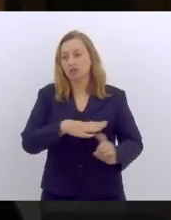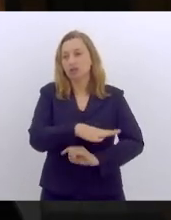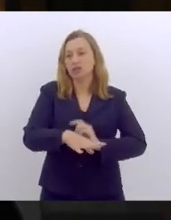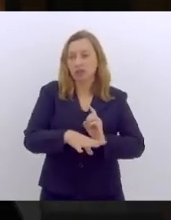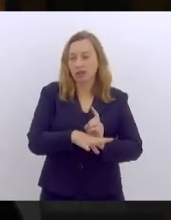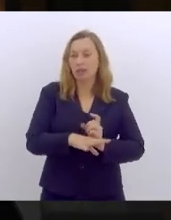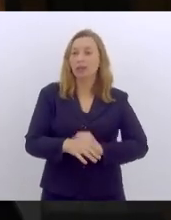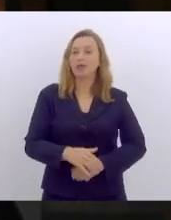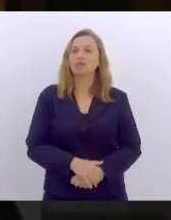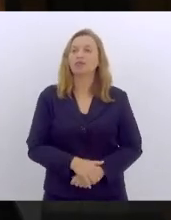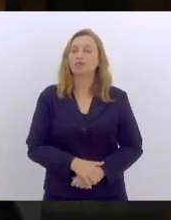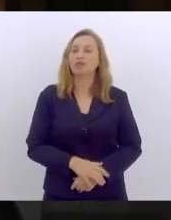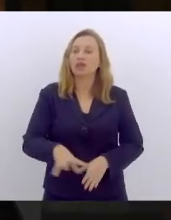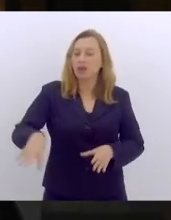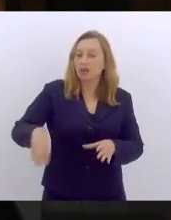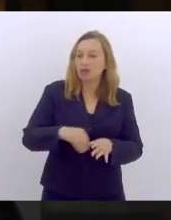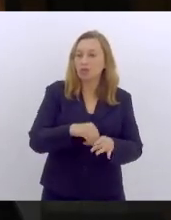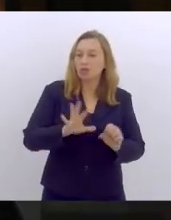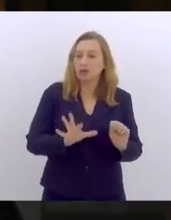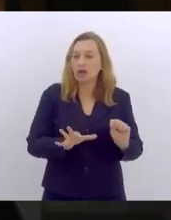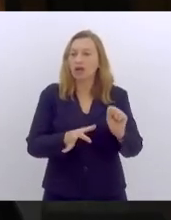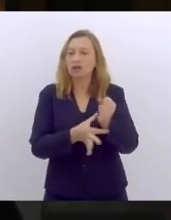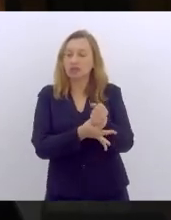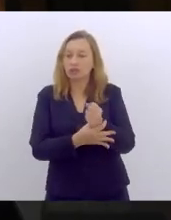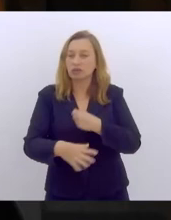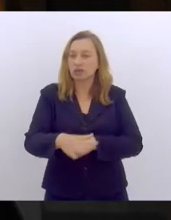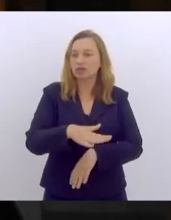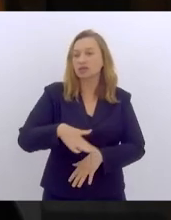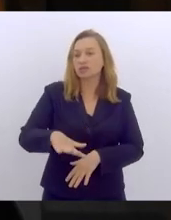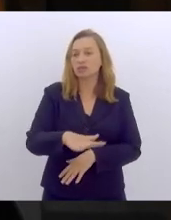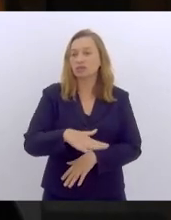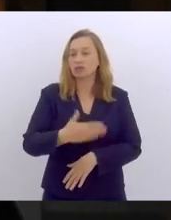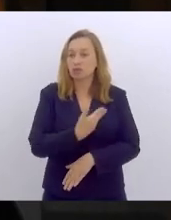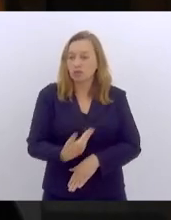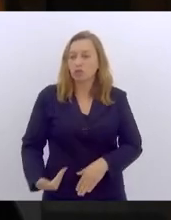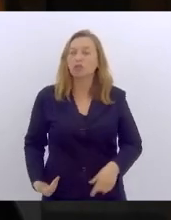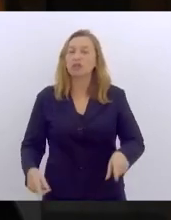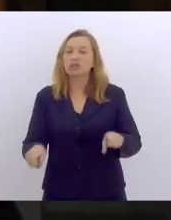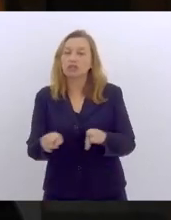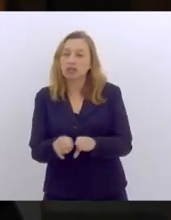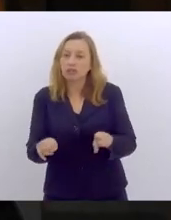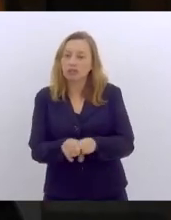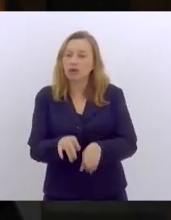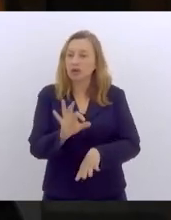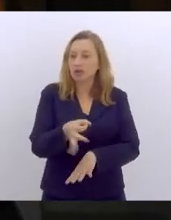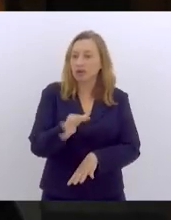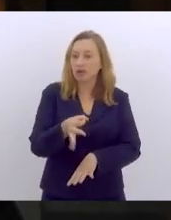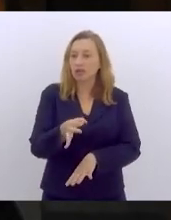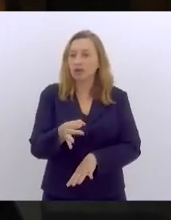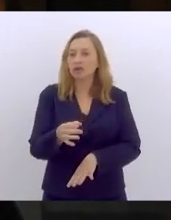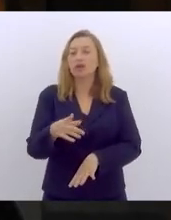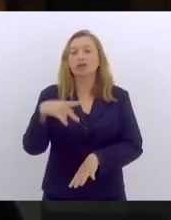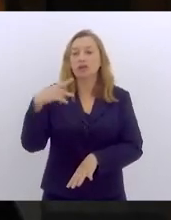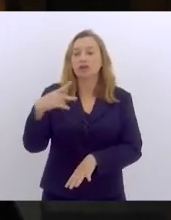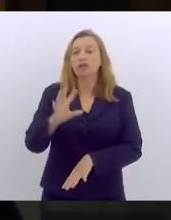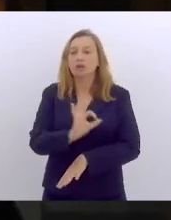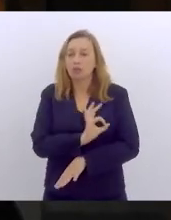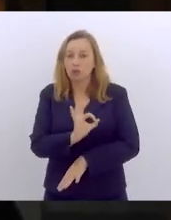incluso a área da segurança pública e, evidentemente, à área da Polícia